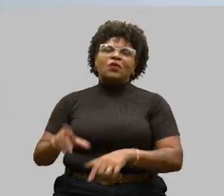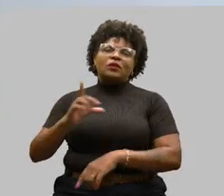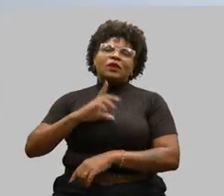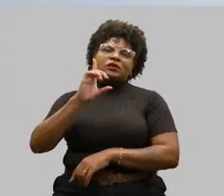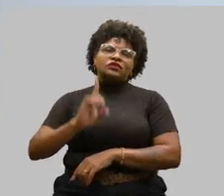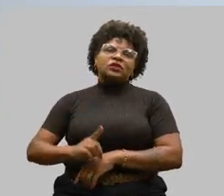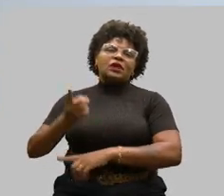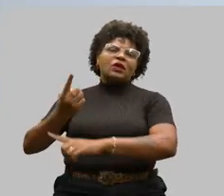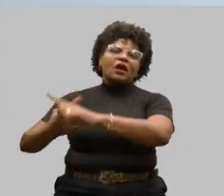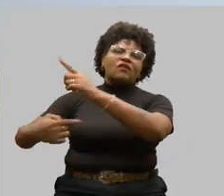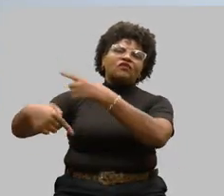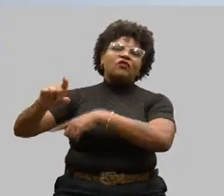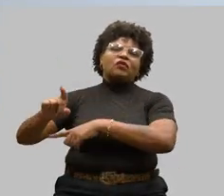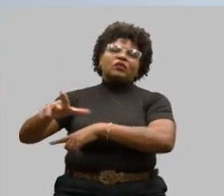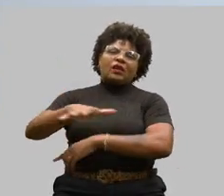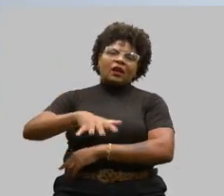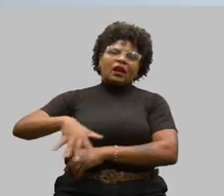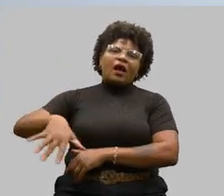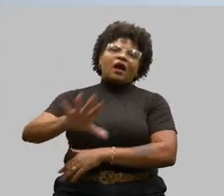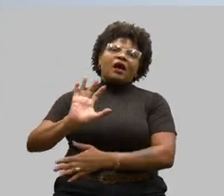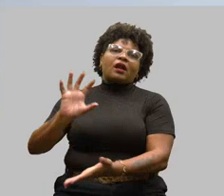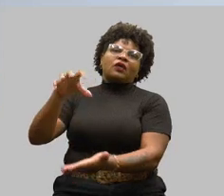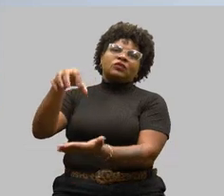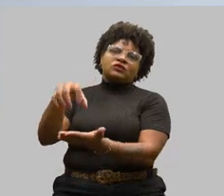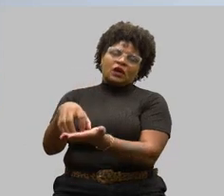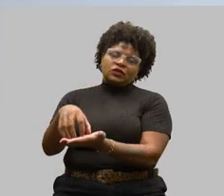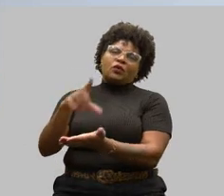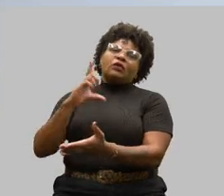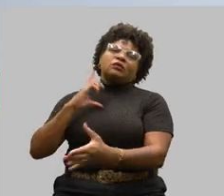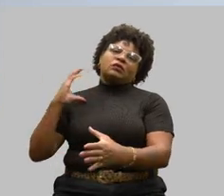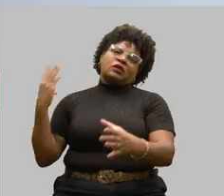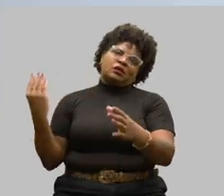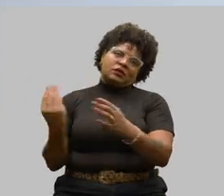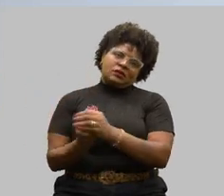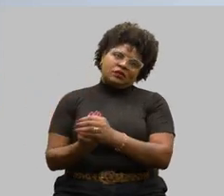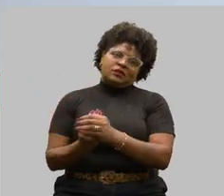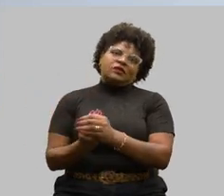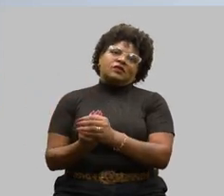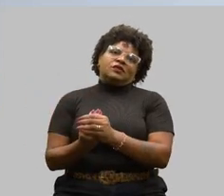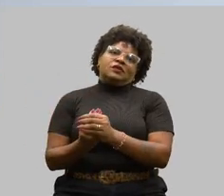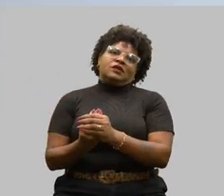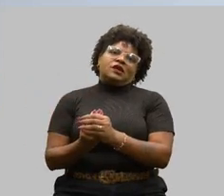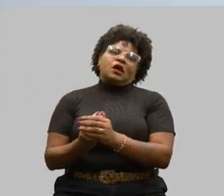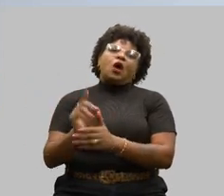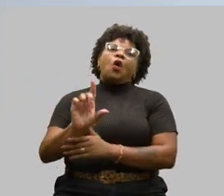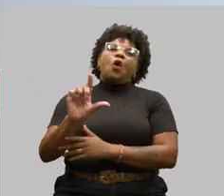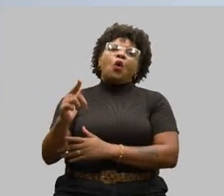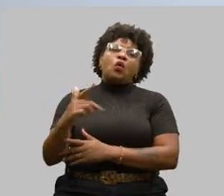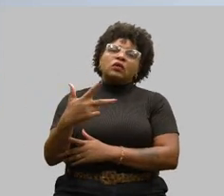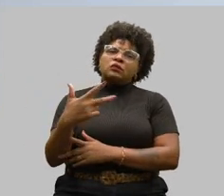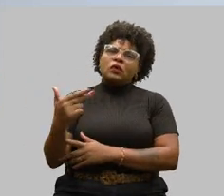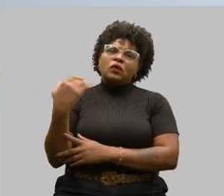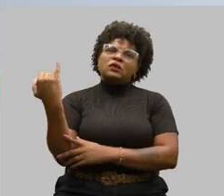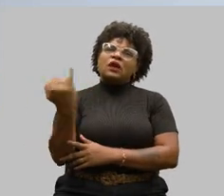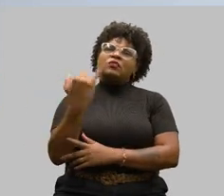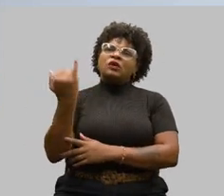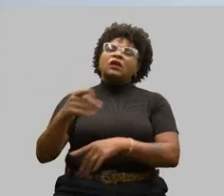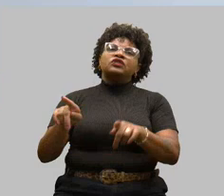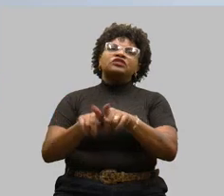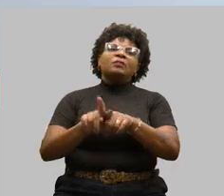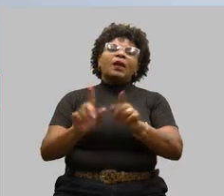espaços laborais que elas estão incluídas Outro ponto importante é Equidade de condições no trabalho